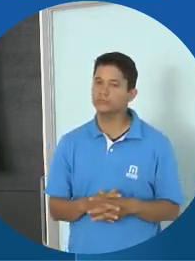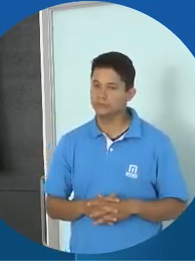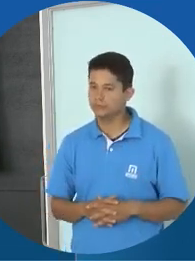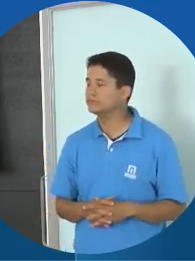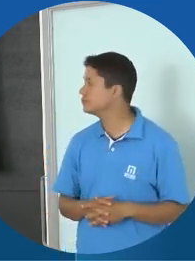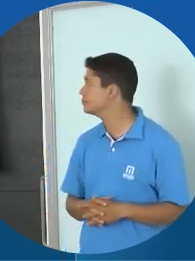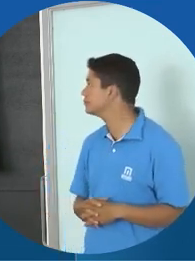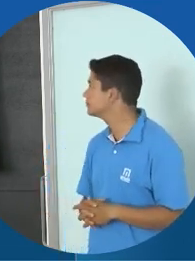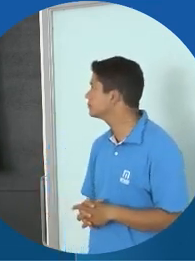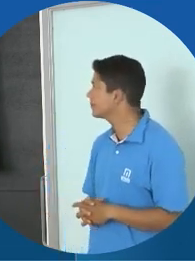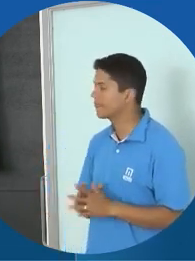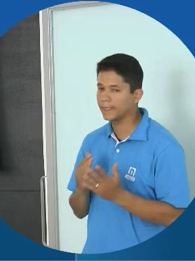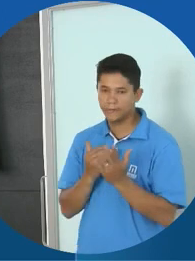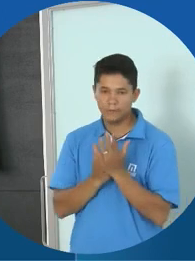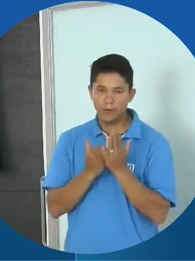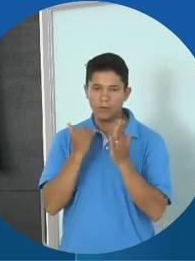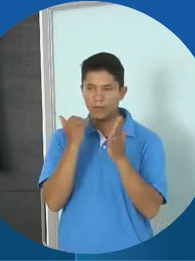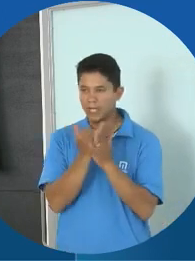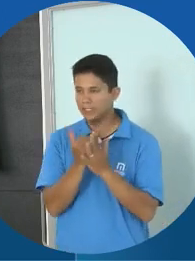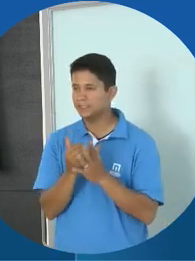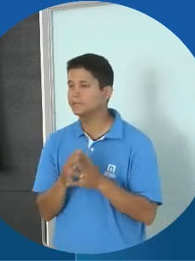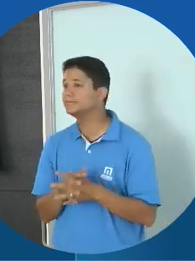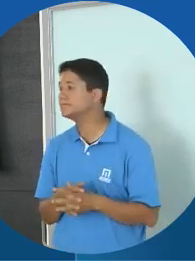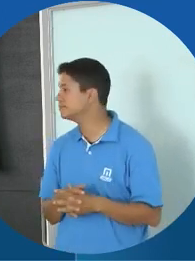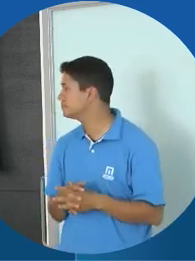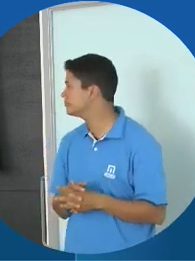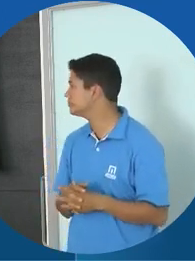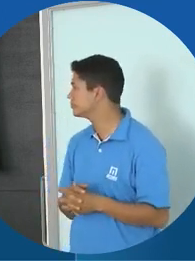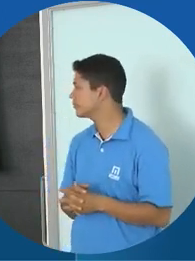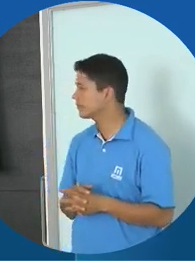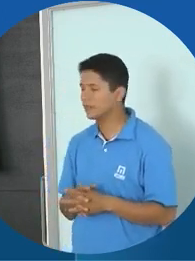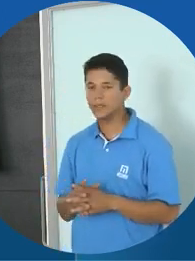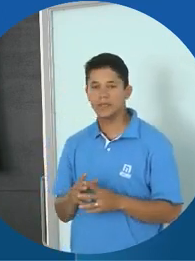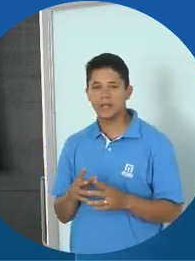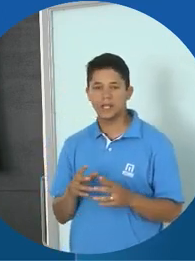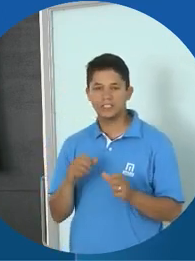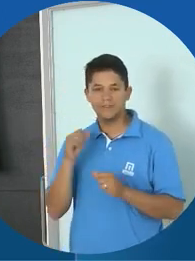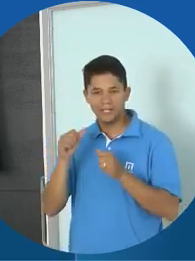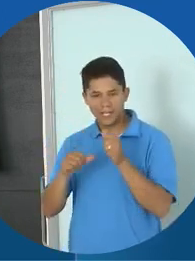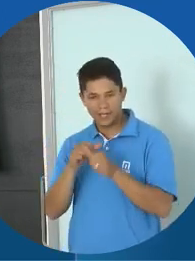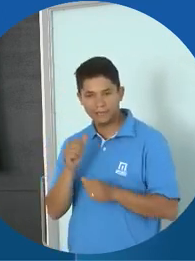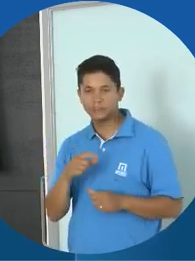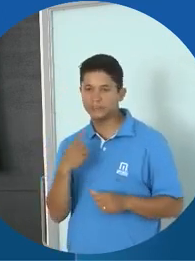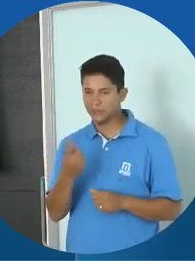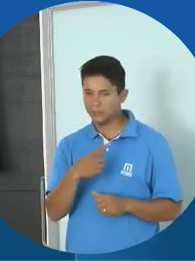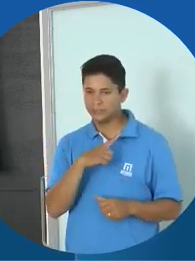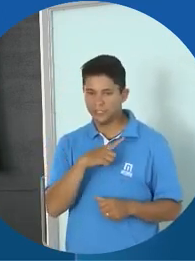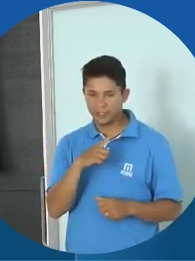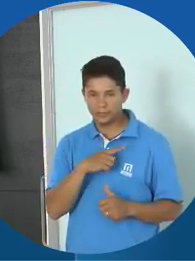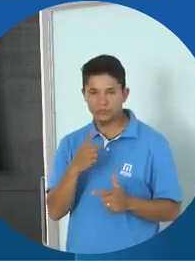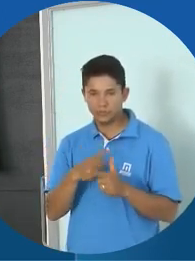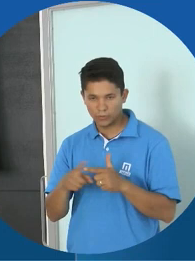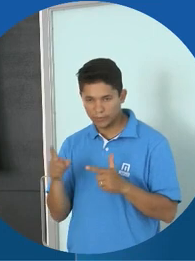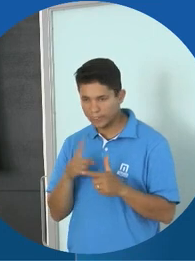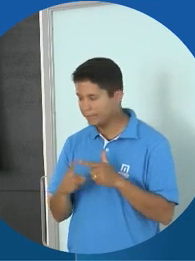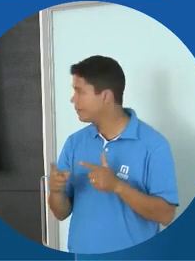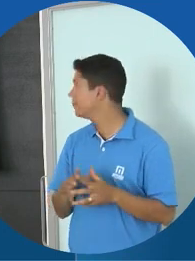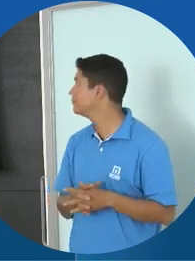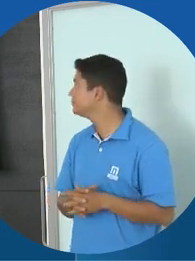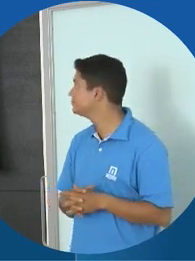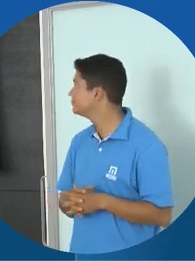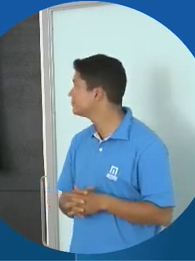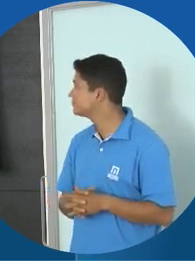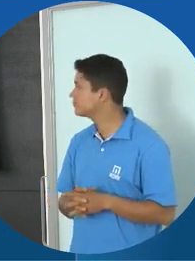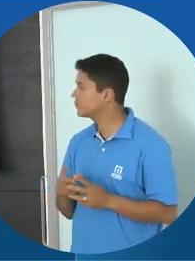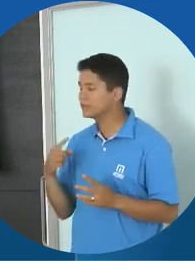Avançando um pouco mais e condicionando as mesmas variáveis que nós temos para o problema,